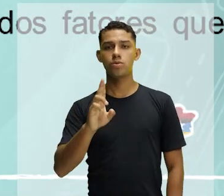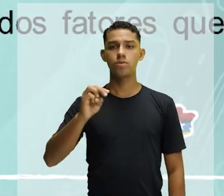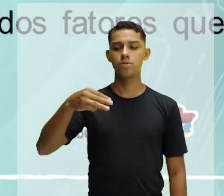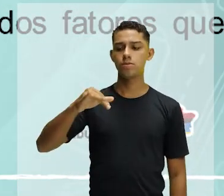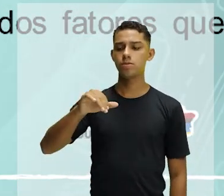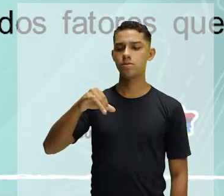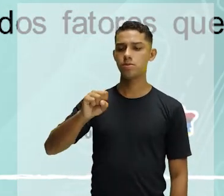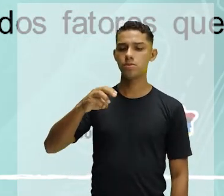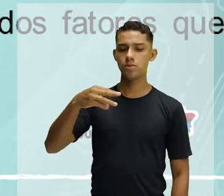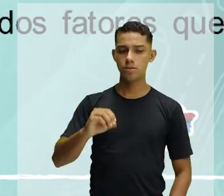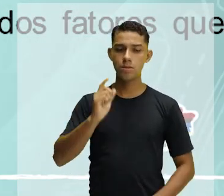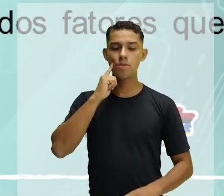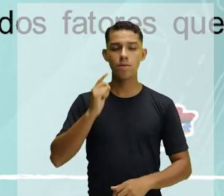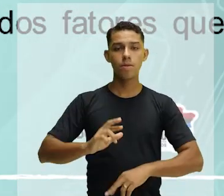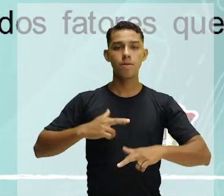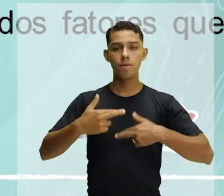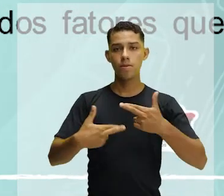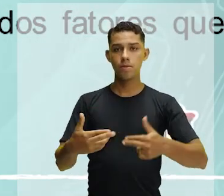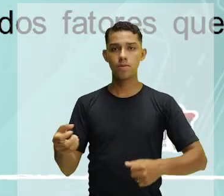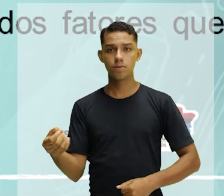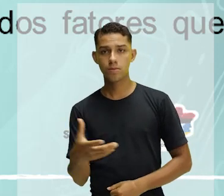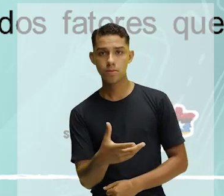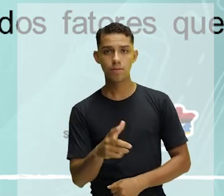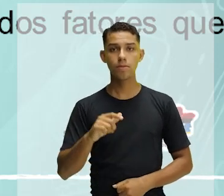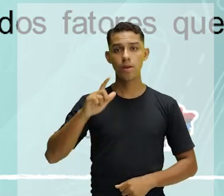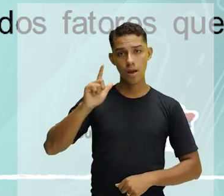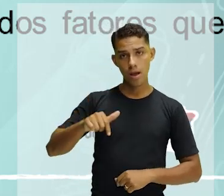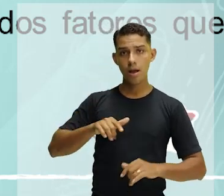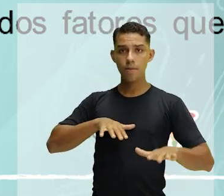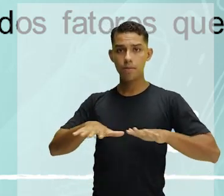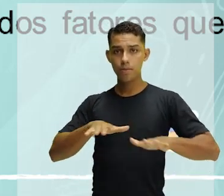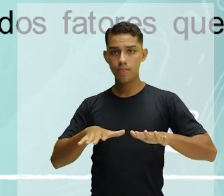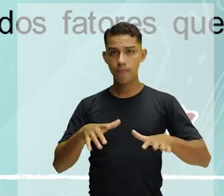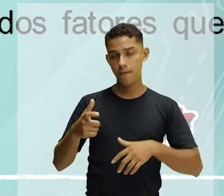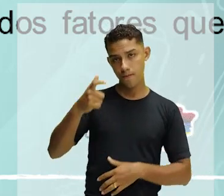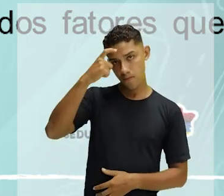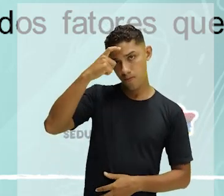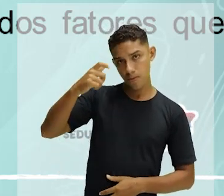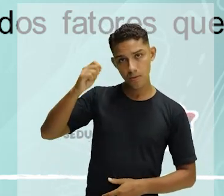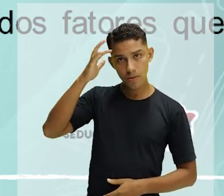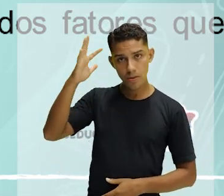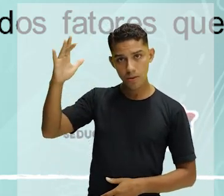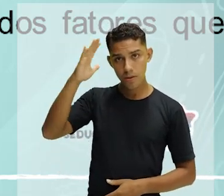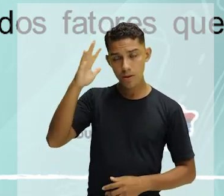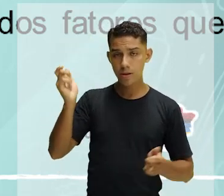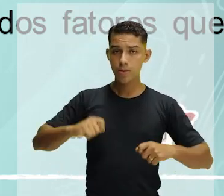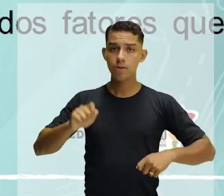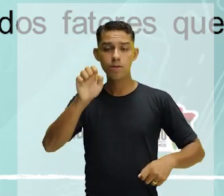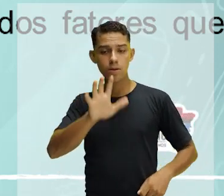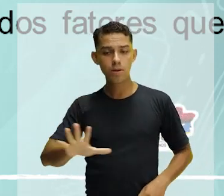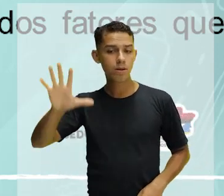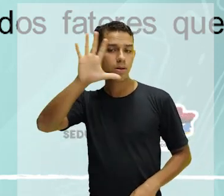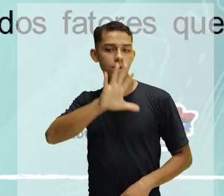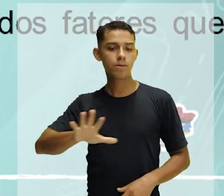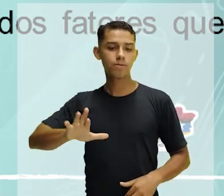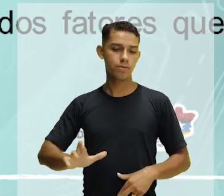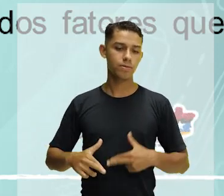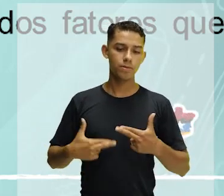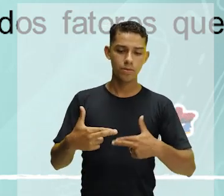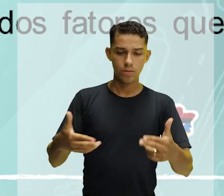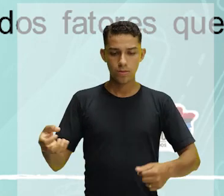renascentista é um movimento intelectual que foi desenvolvido na Europa durante o Renascimento, entre os